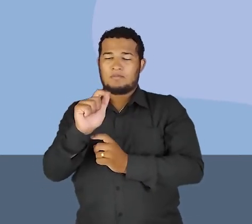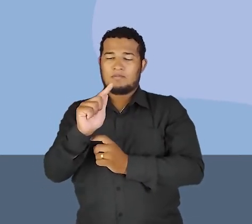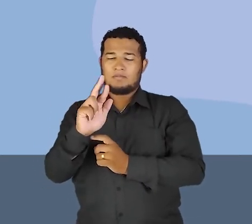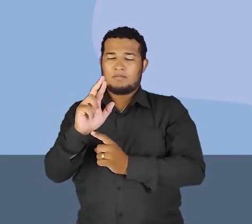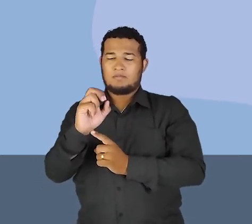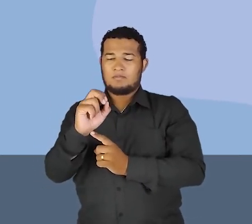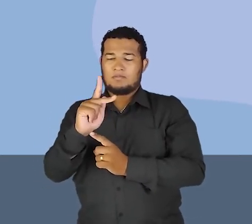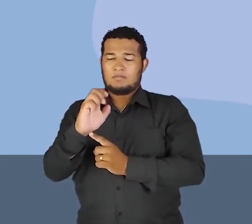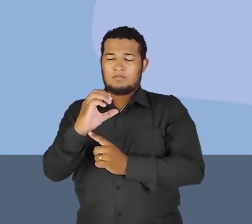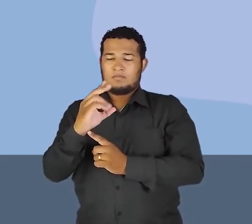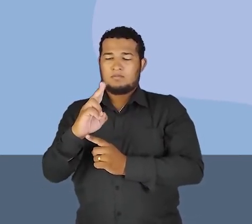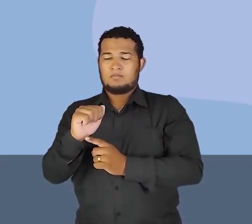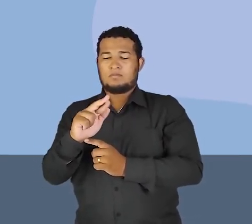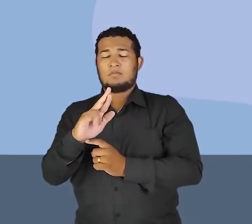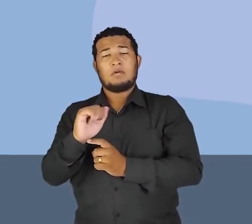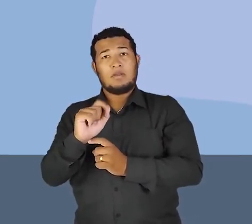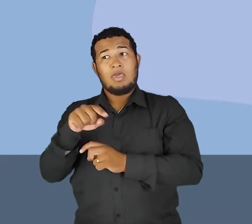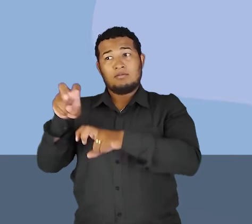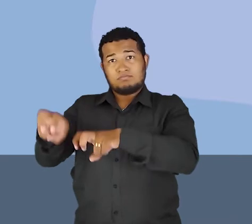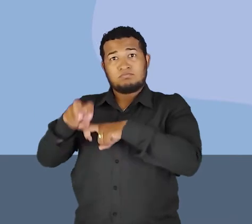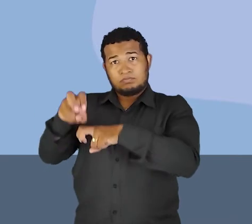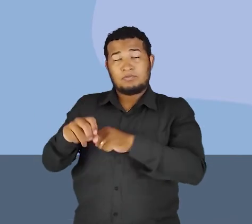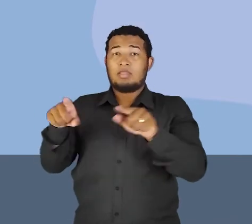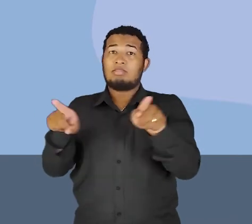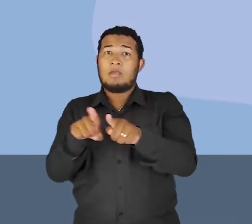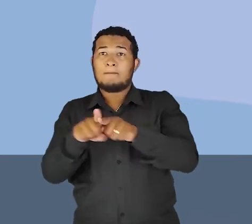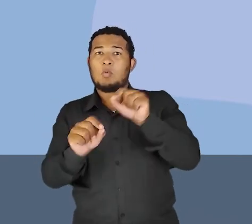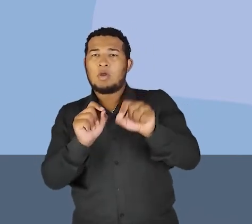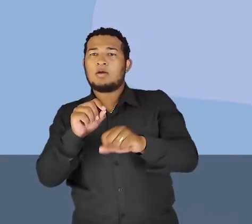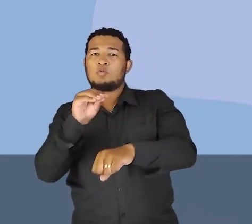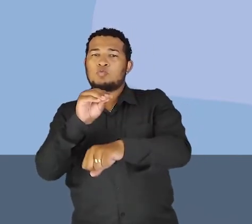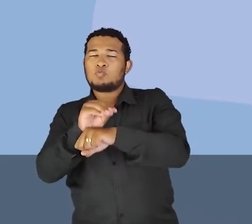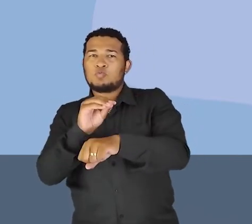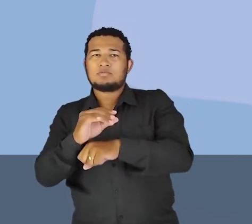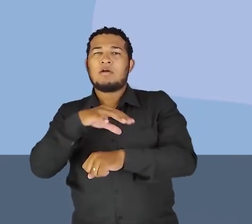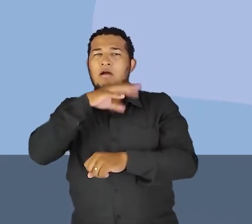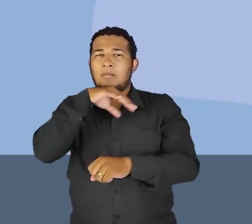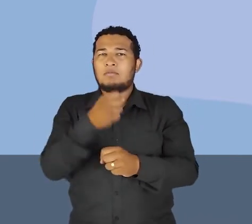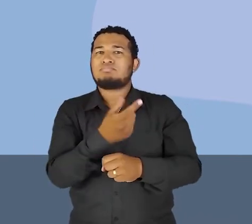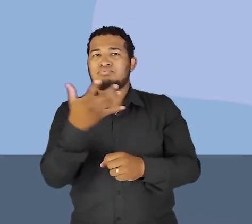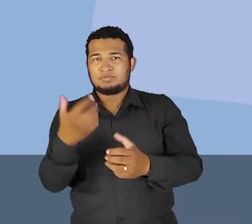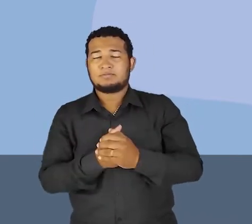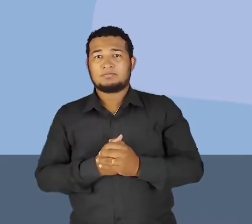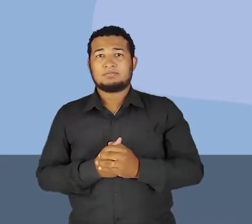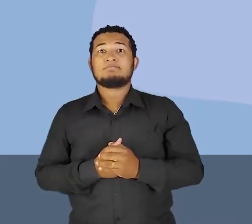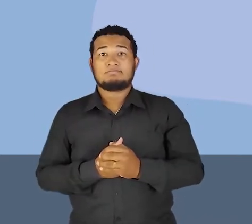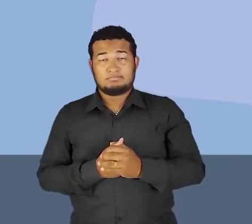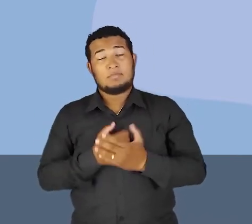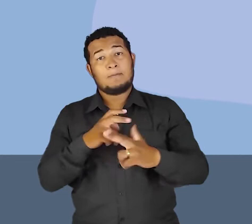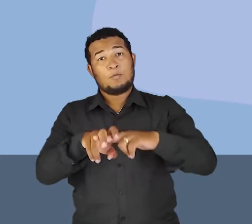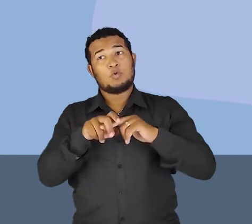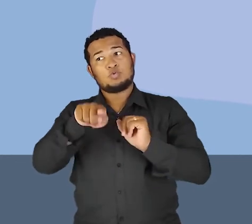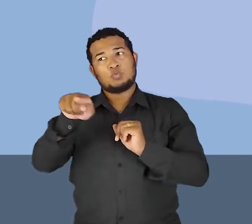ter atividade tanto da agricultura como também da pecuária. Mas tudo bem, nesse caso aí, o